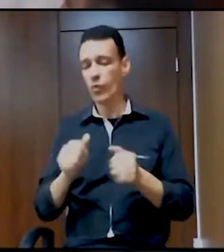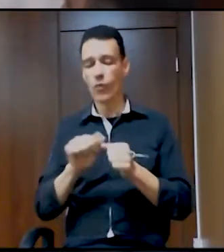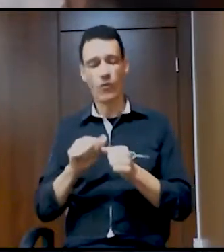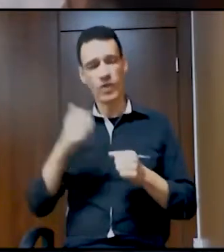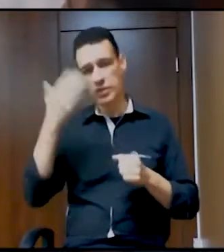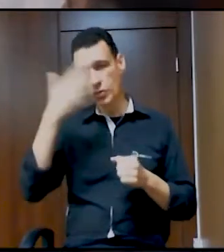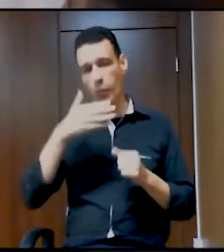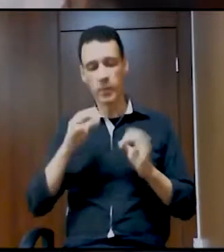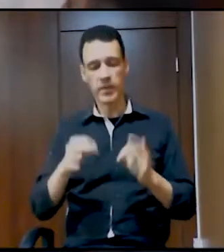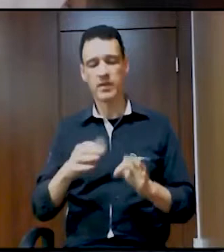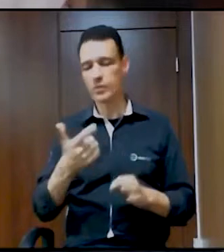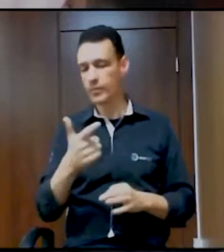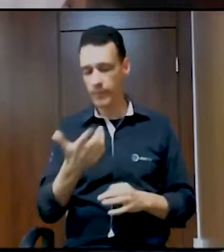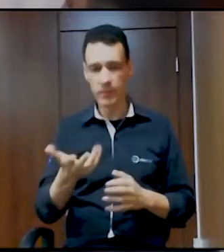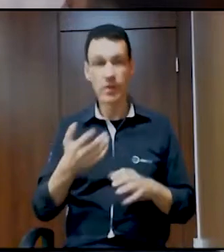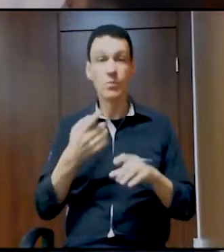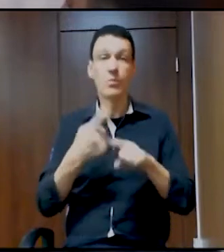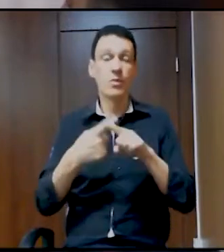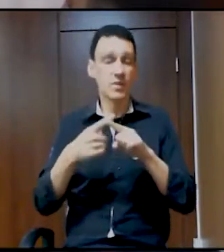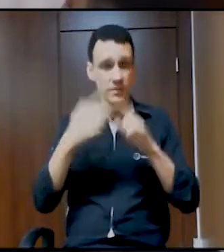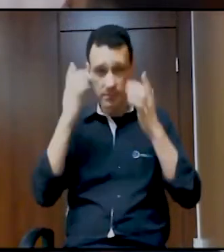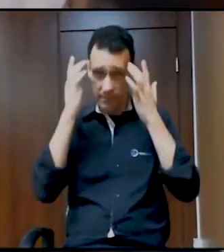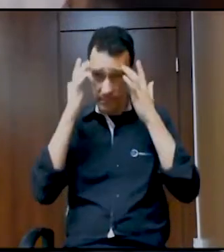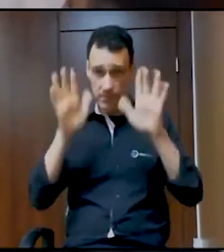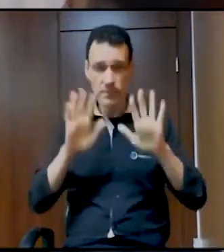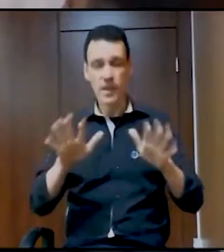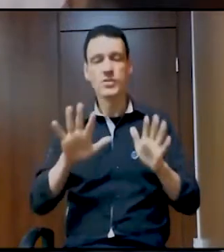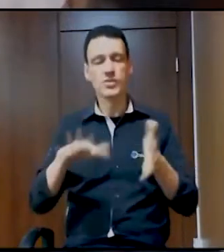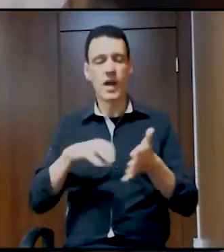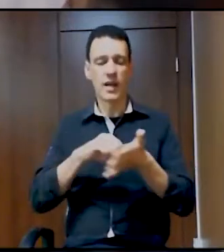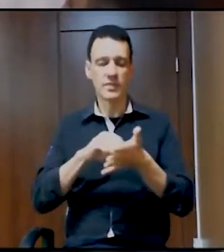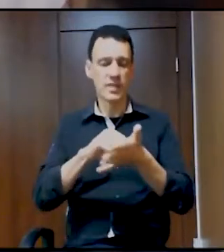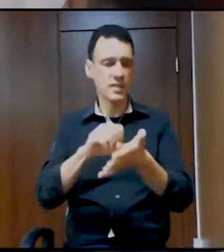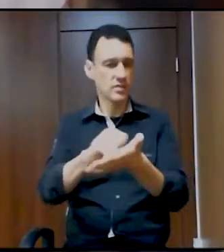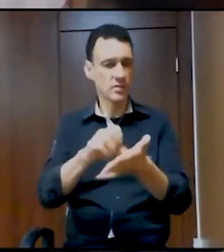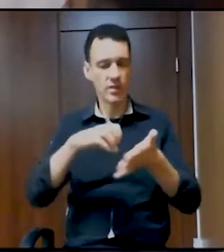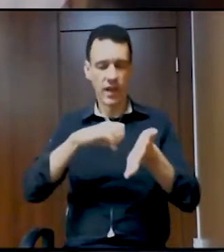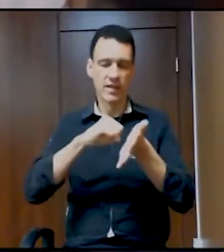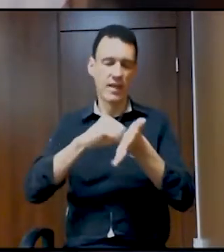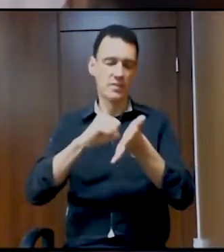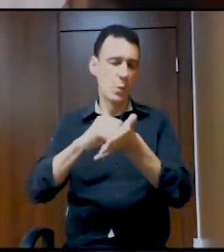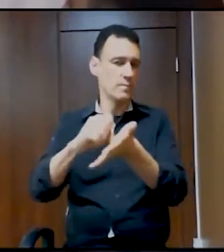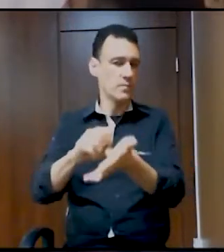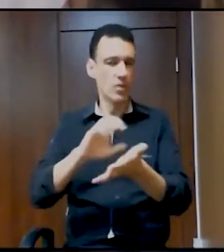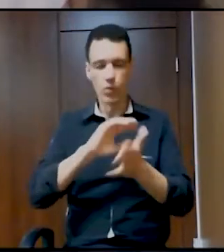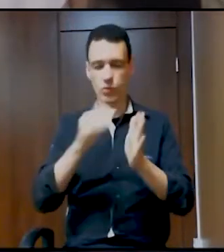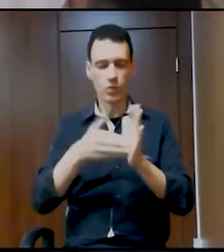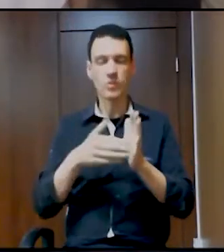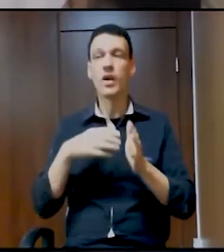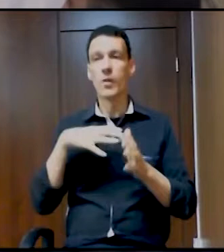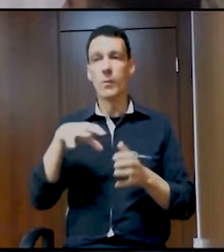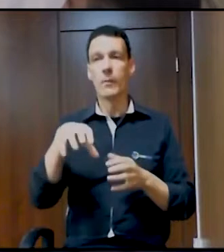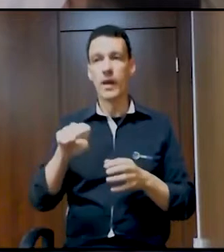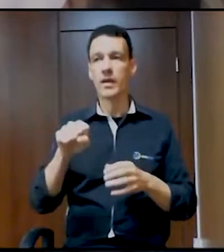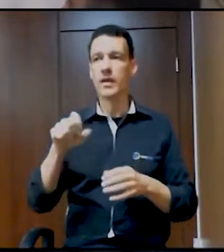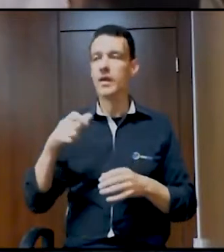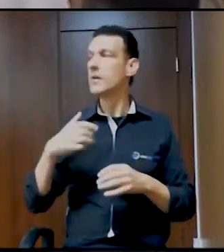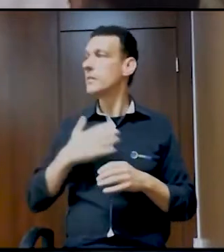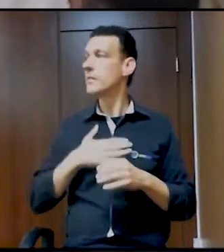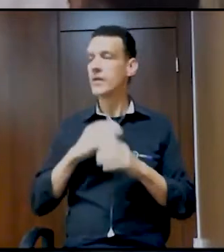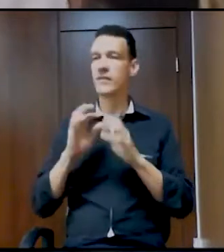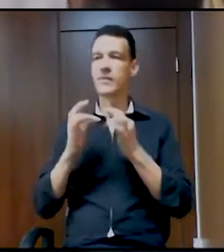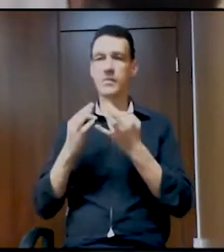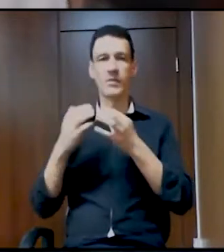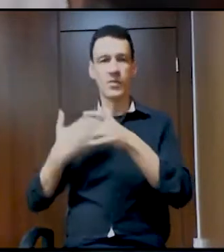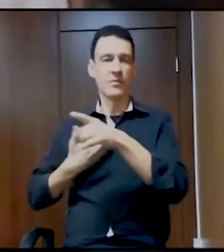por que isso aconteceu, fizeram o cadastro de todas elas. Pego a fala da minha companheira aqui também.